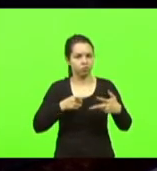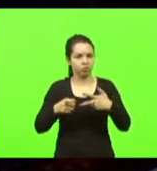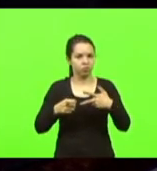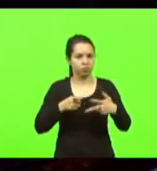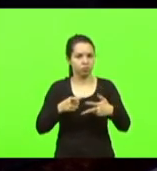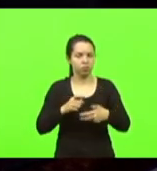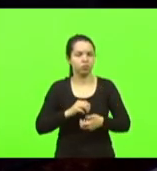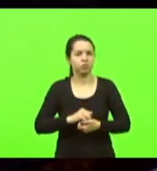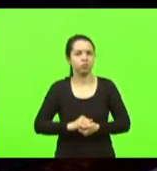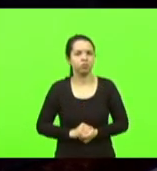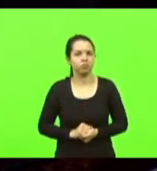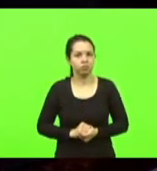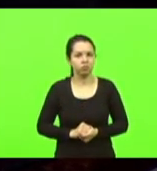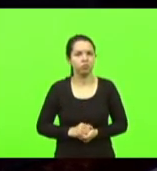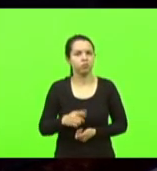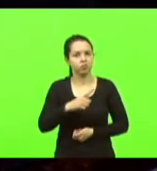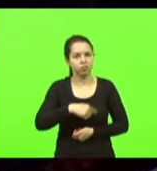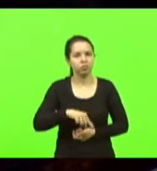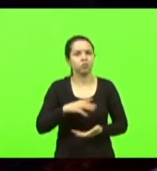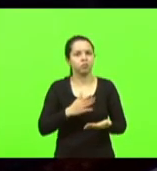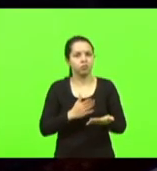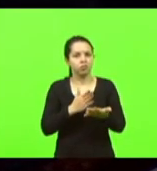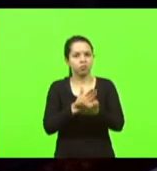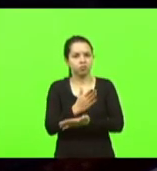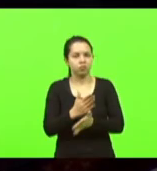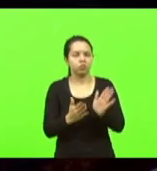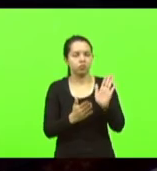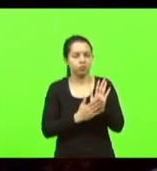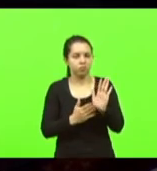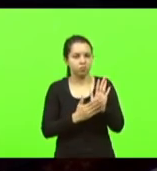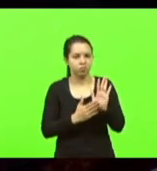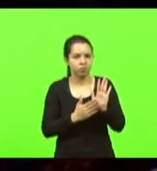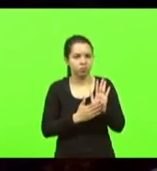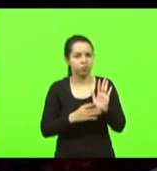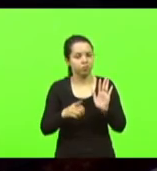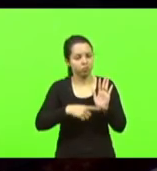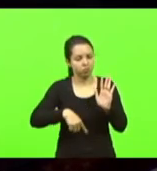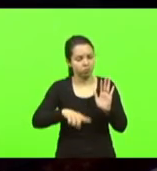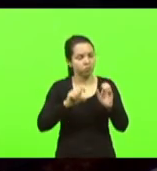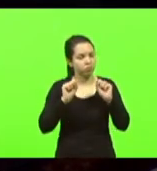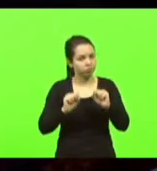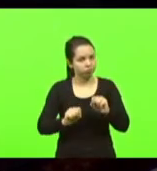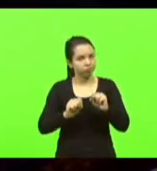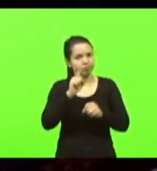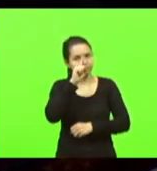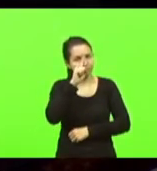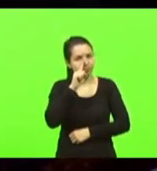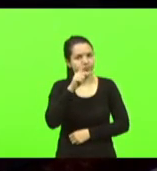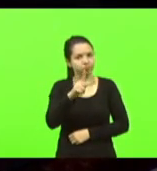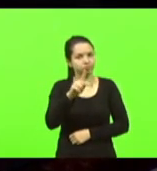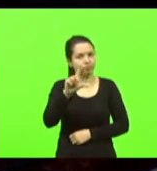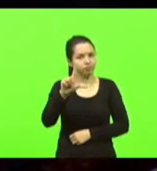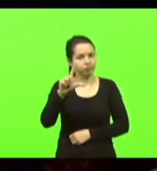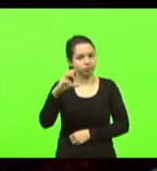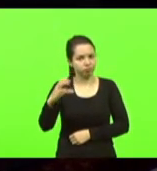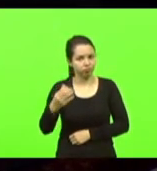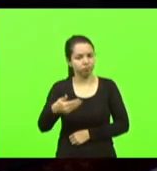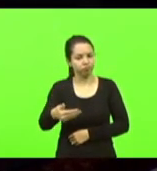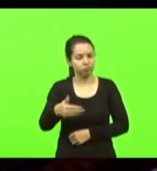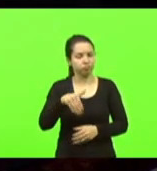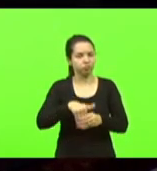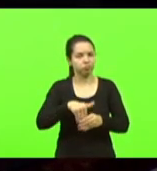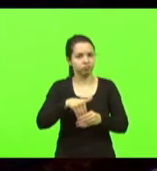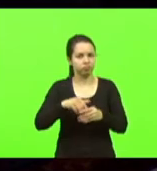também ao aprovarmos aqui a sua proposta nós estaremos colocando em risco o PLC que iremos voltar